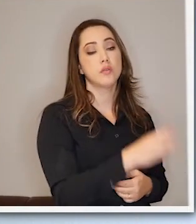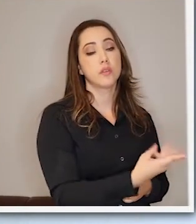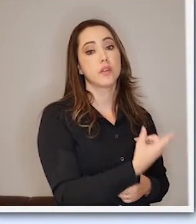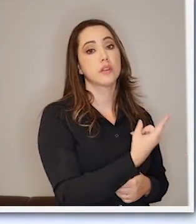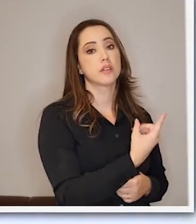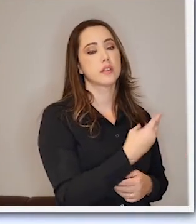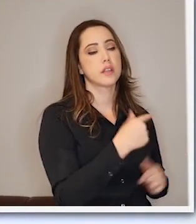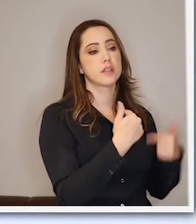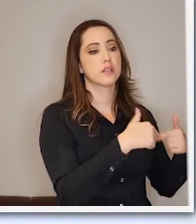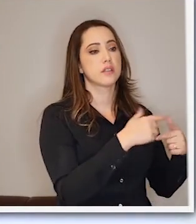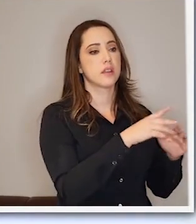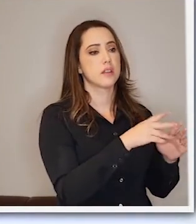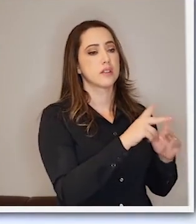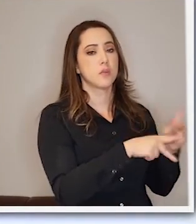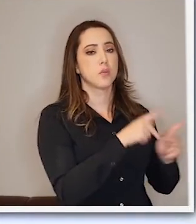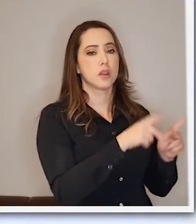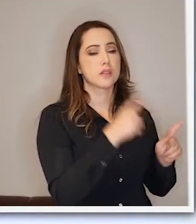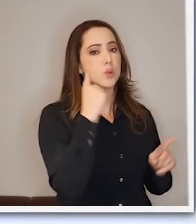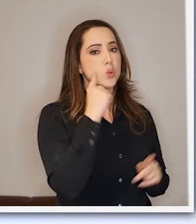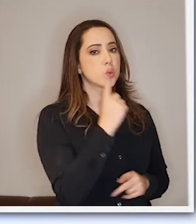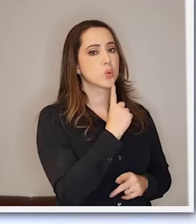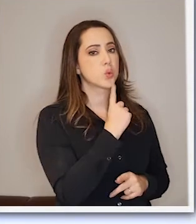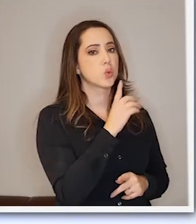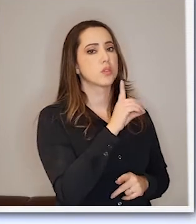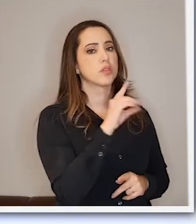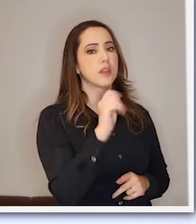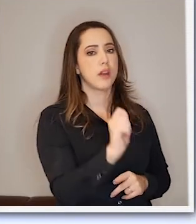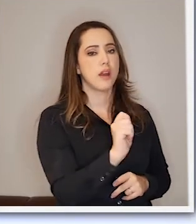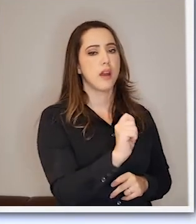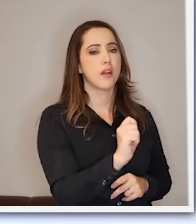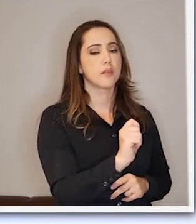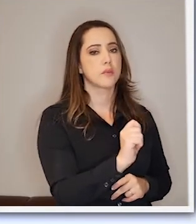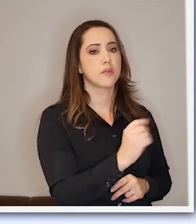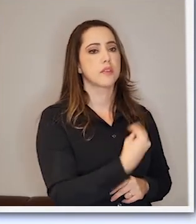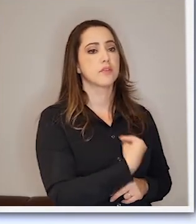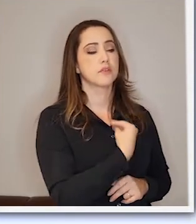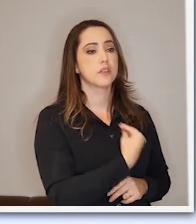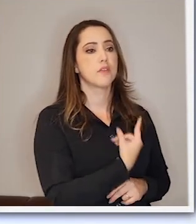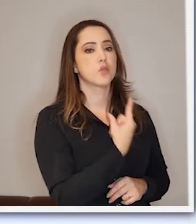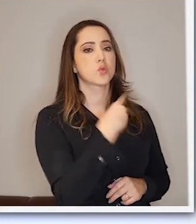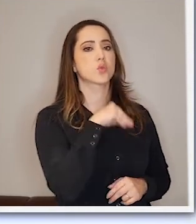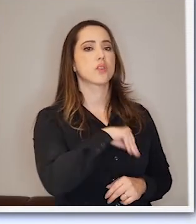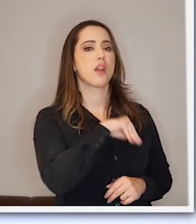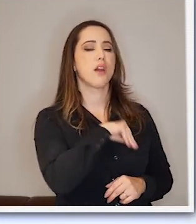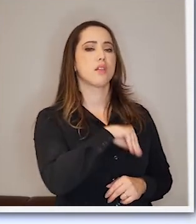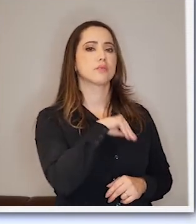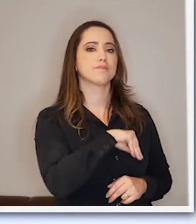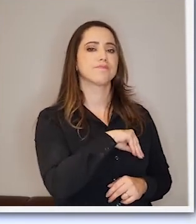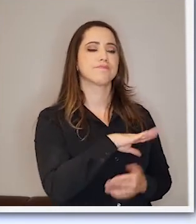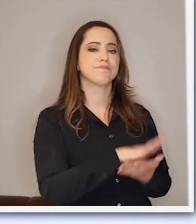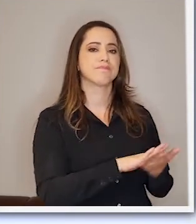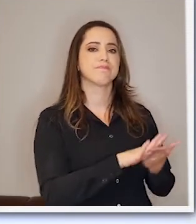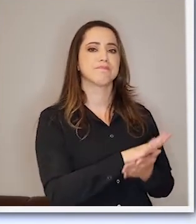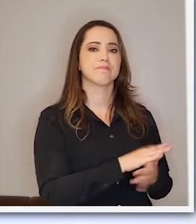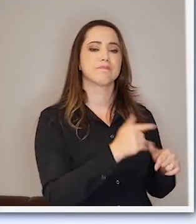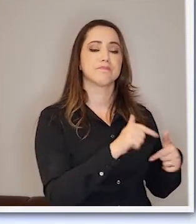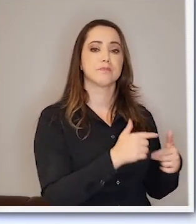de 1,3 desses 10 milhões, cerca de 1,3 da população em idade de trabalho